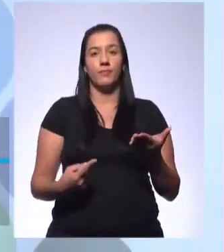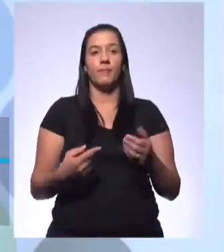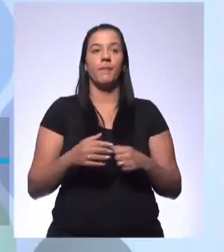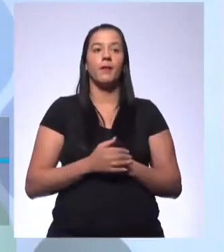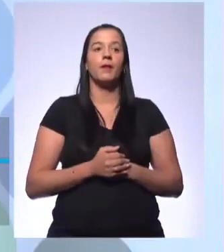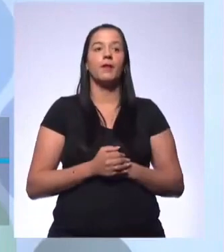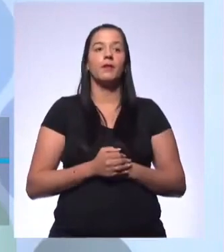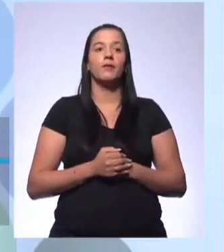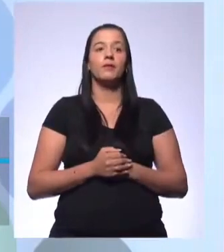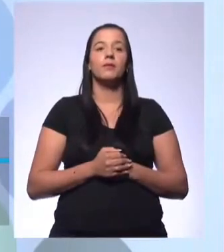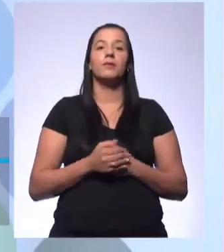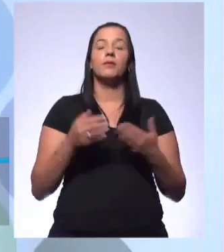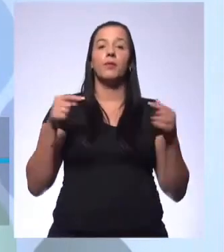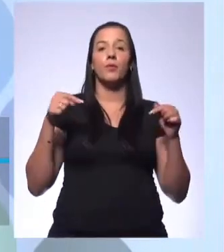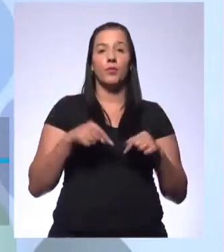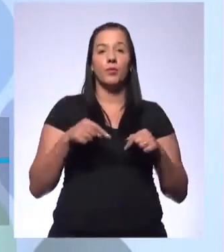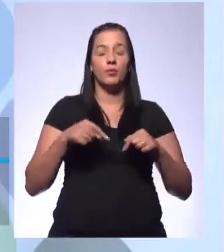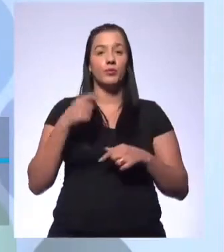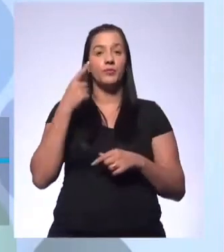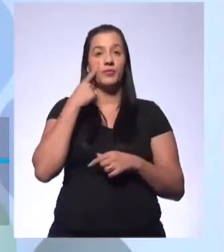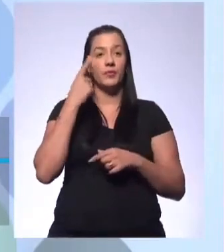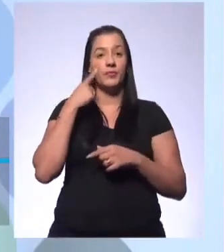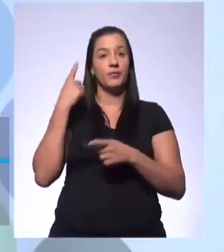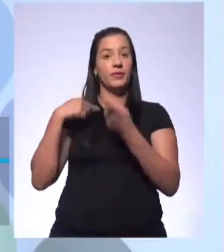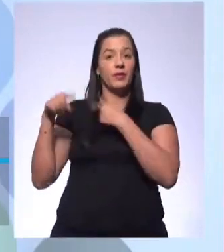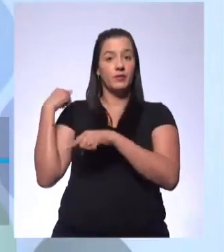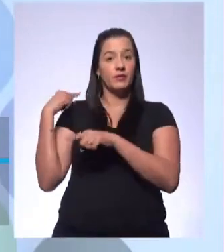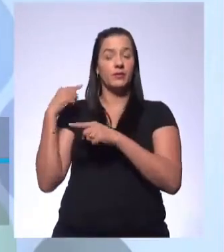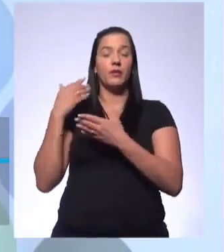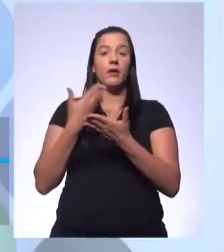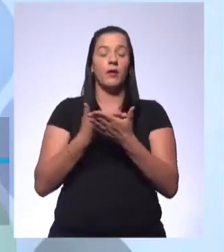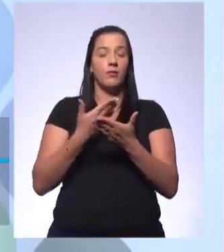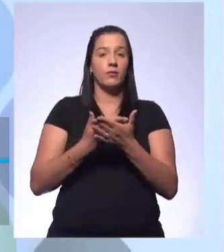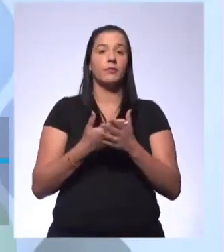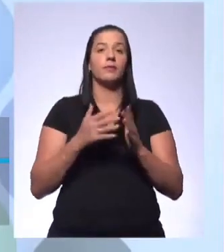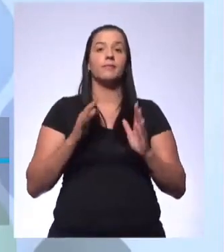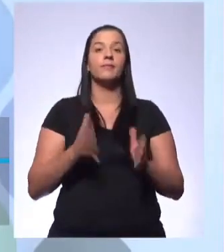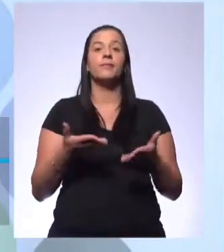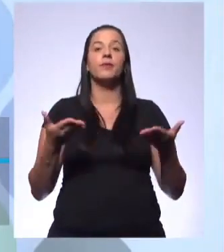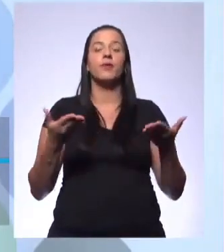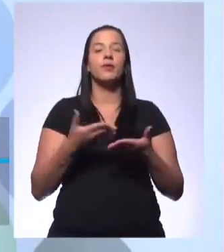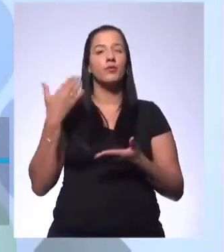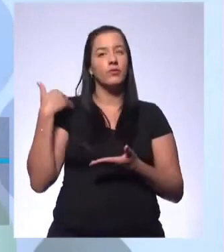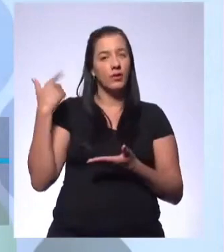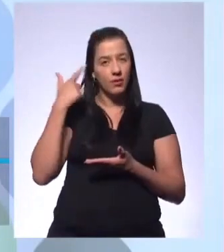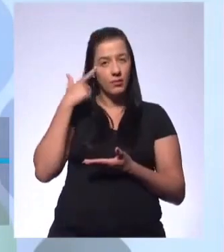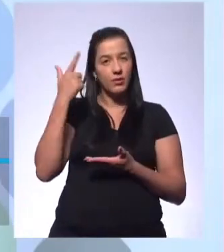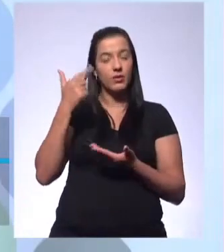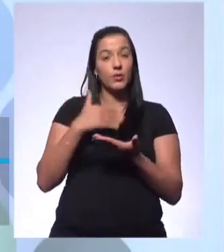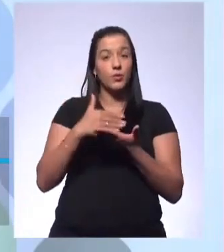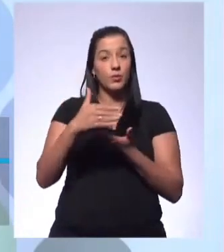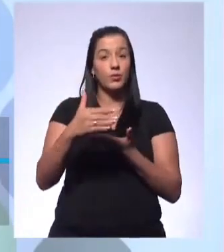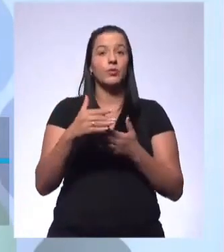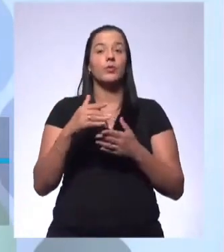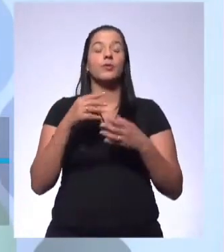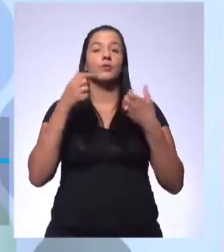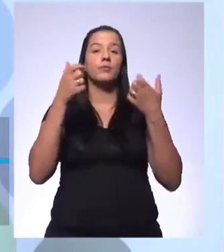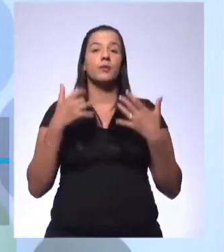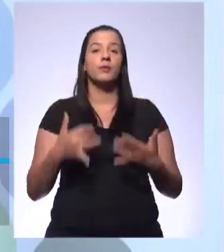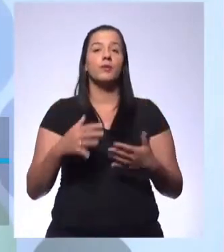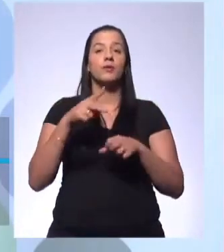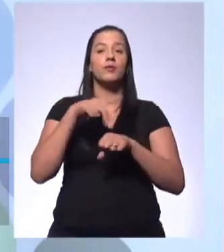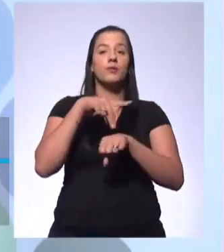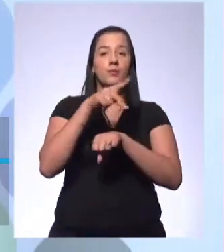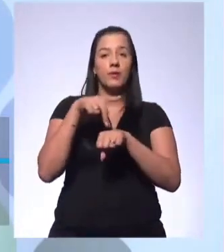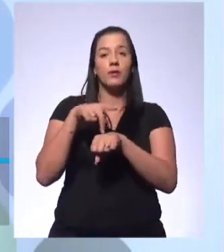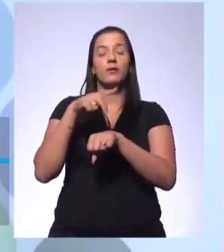uma retrospectiva das aulas anteriores. A gente começou apresentando um pouquinho da África para vocês, os países